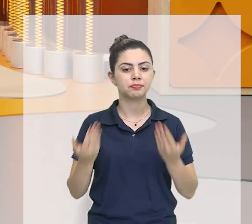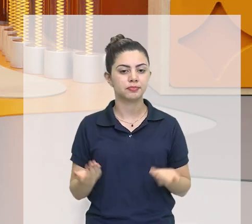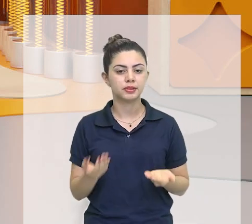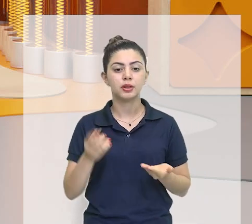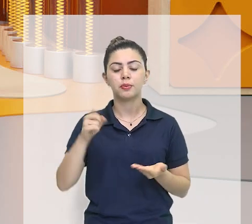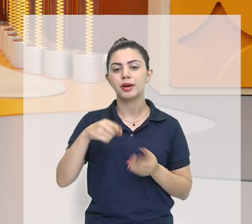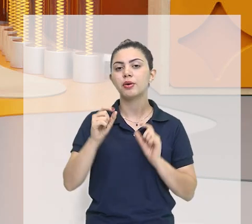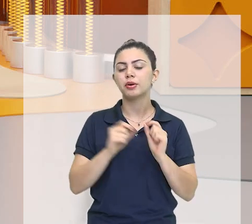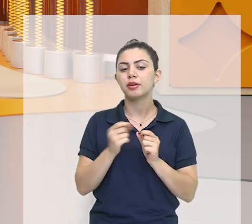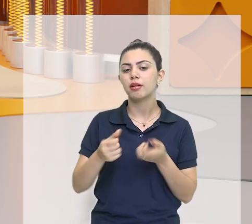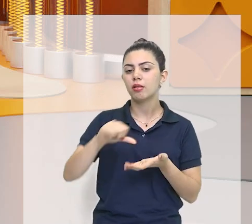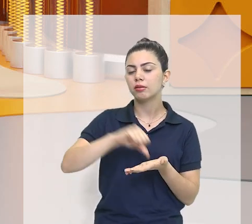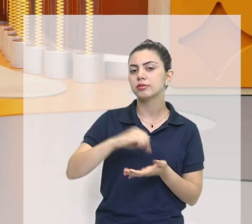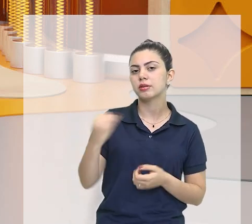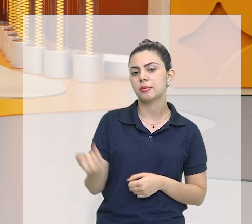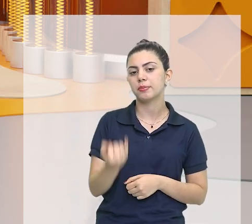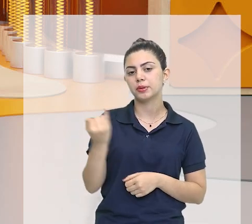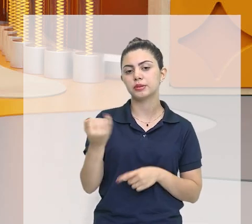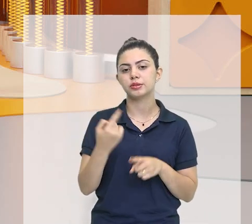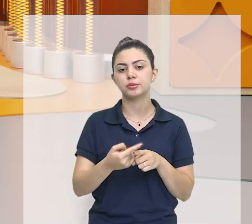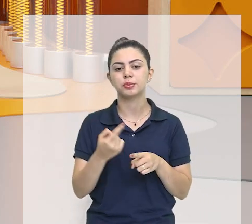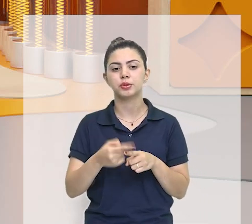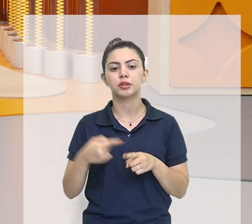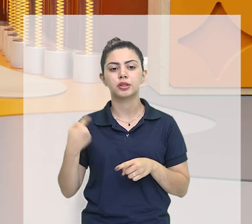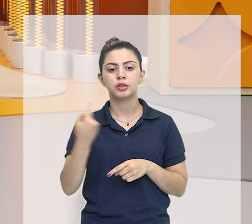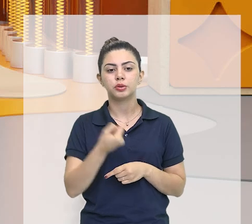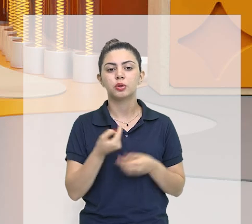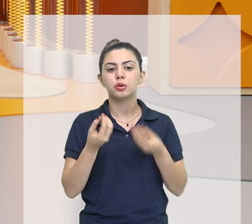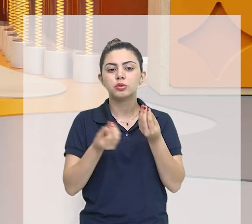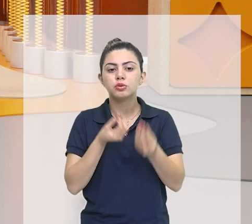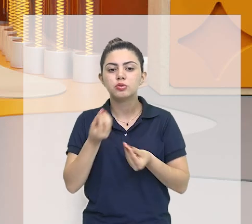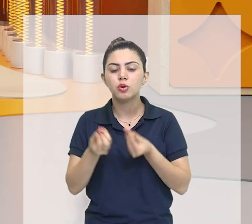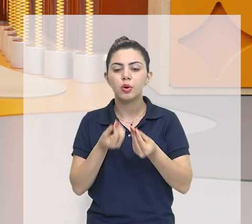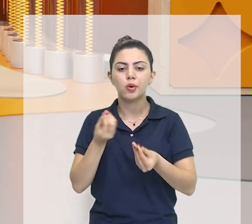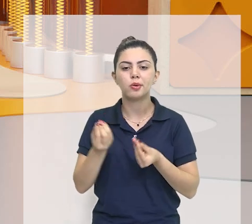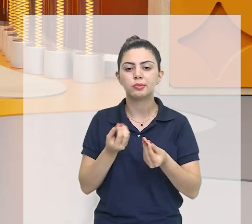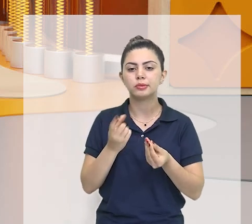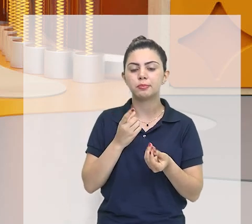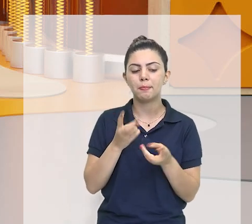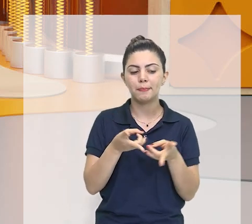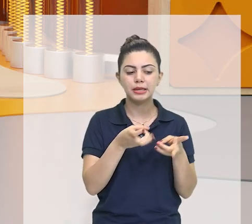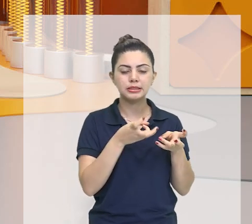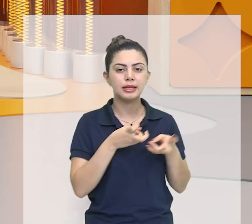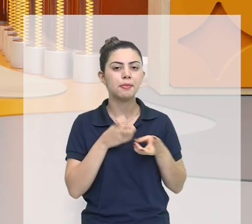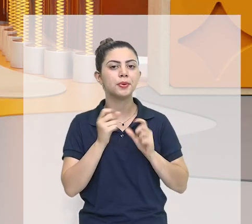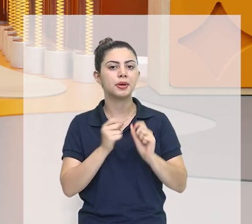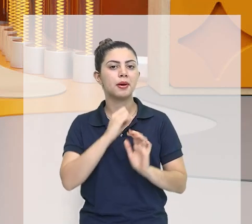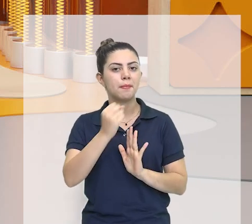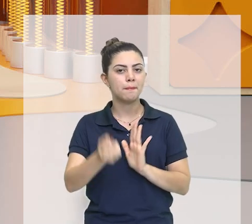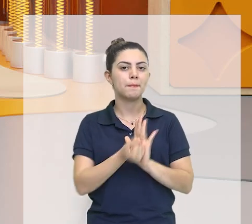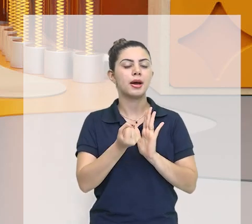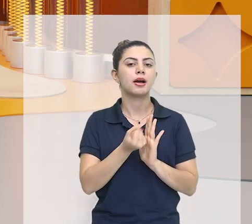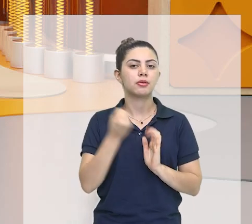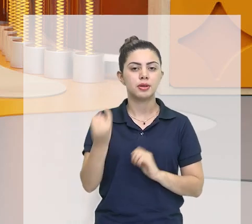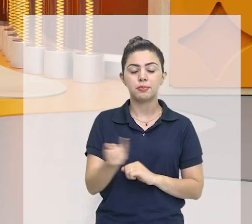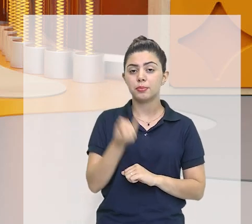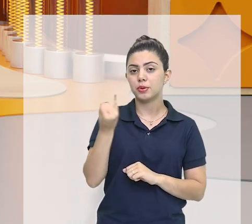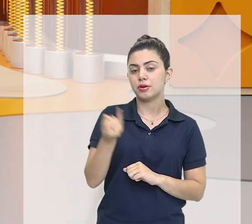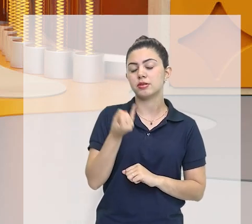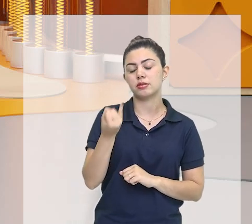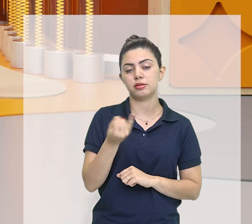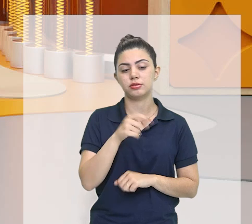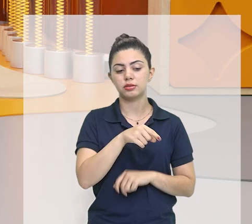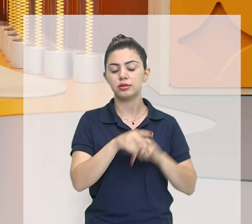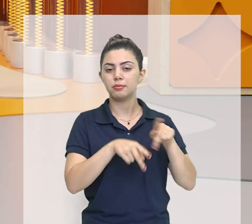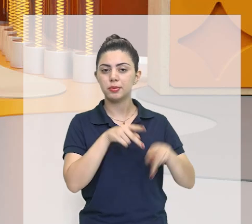ela é importante. Por quê? Porque é a partir daí que nós vamos ver, então, o grande legado dessa grande